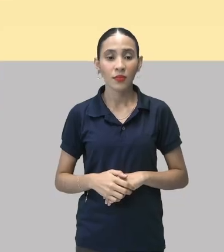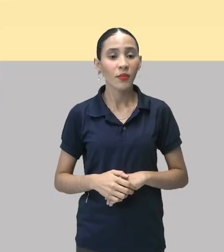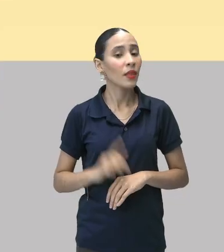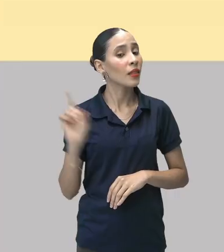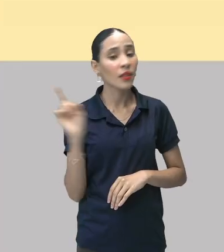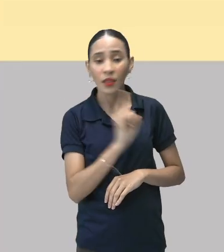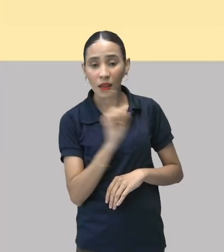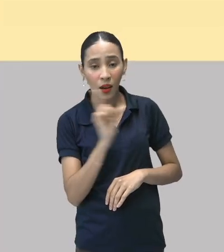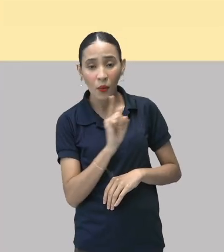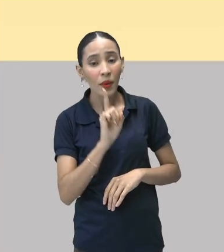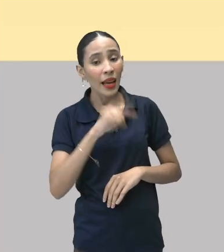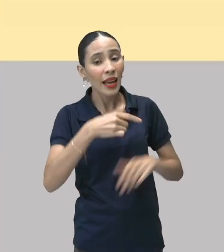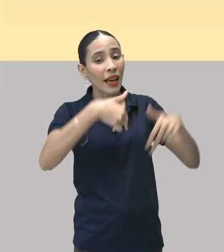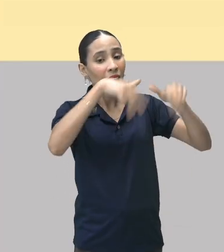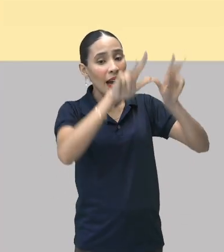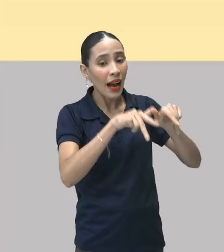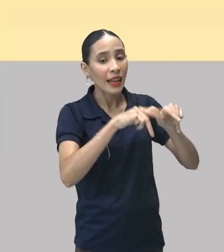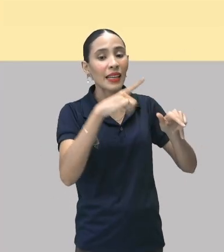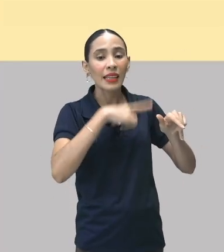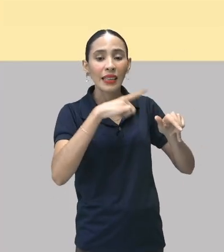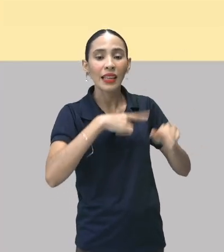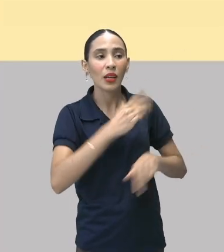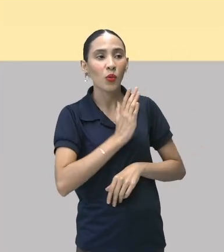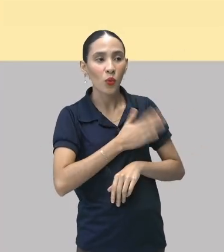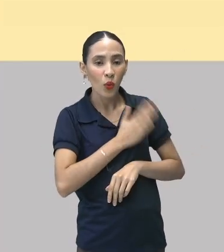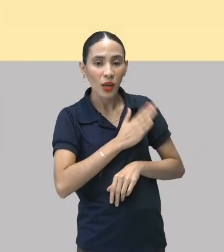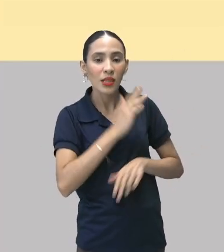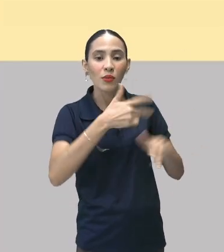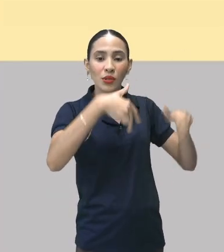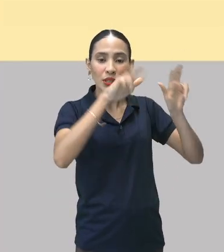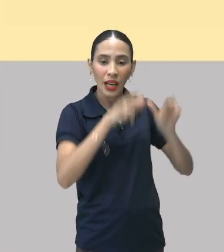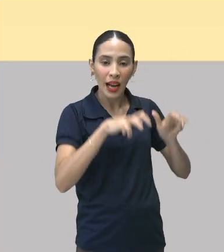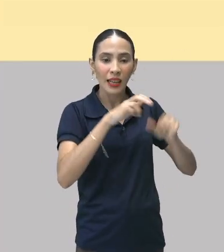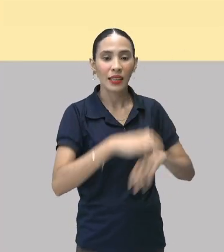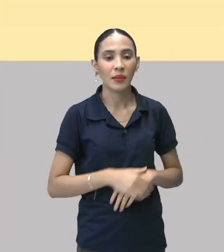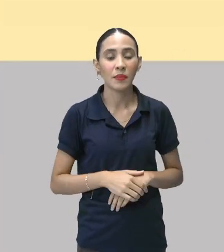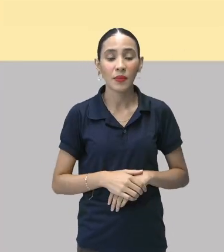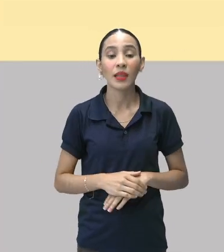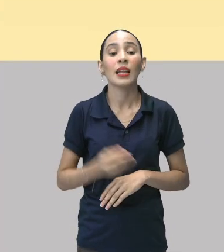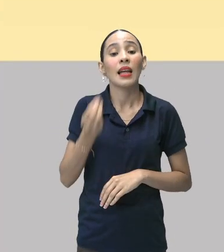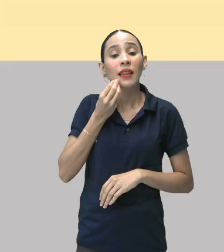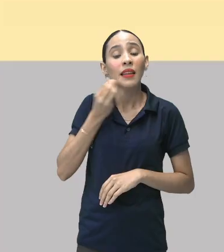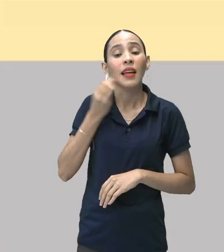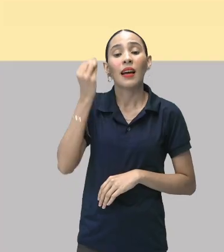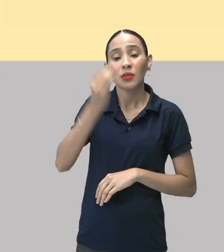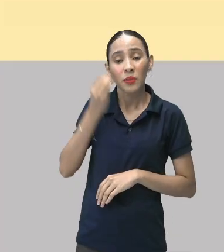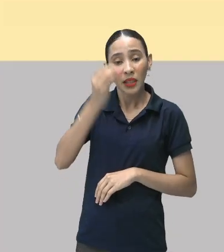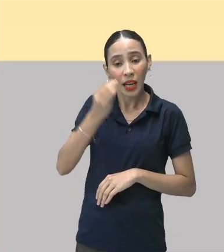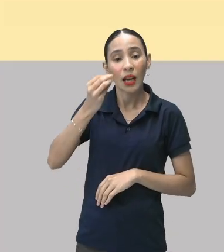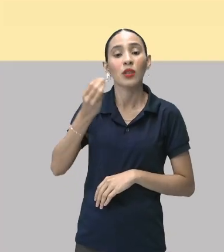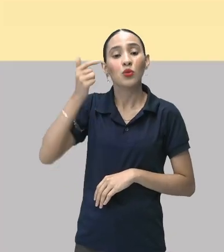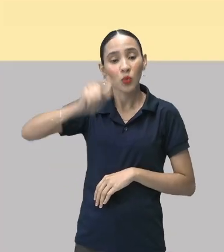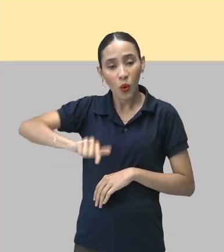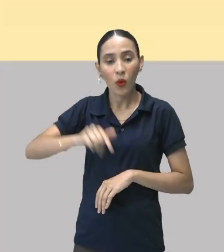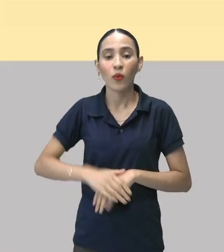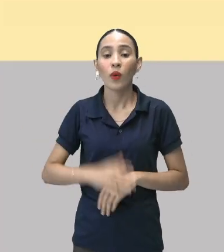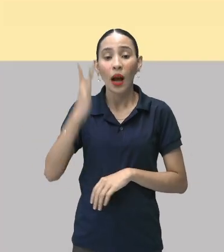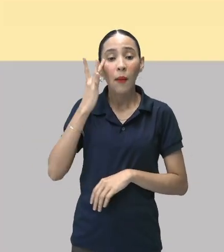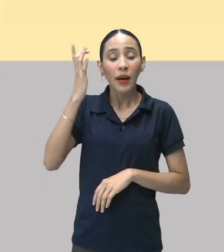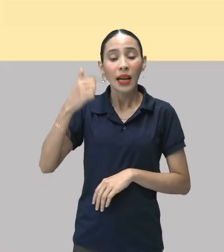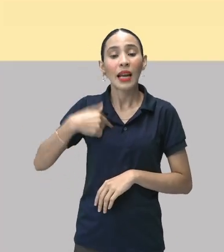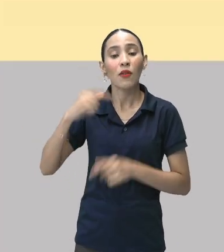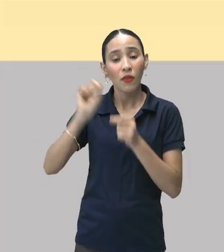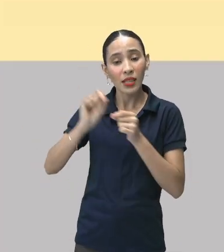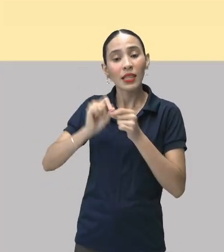Não! Ela é águia e possui sempre um coração de águia. Vamos experimentar ainda uma última vez. Amanhã a